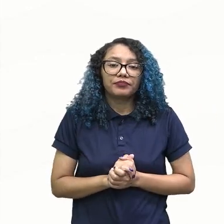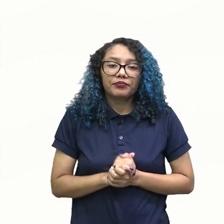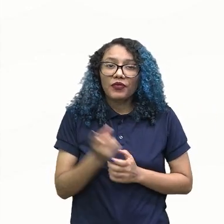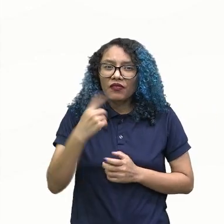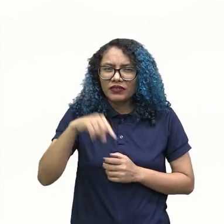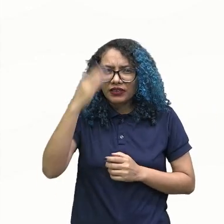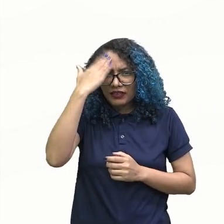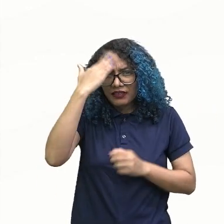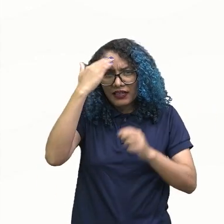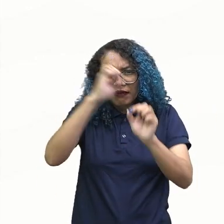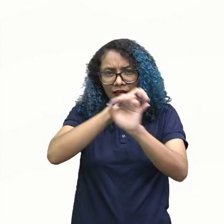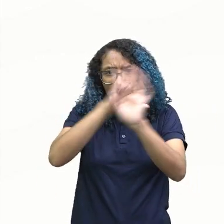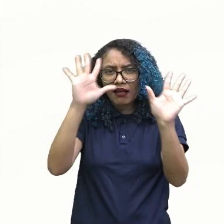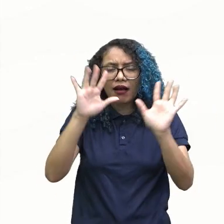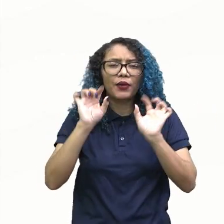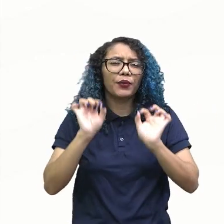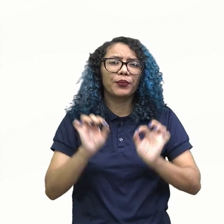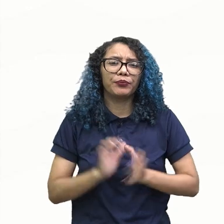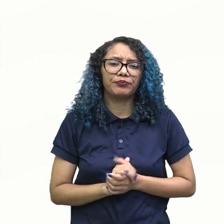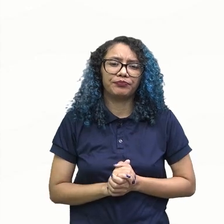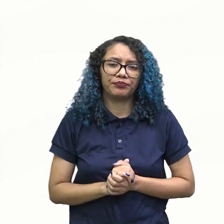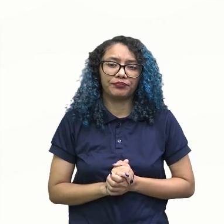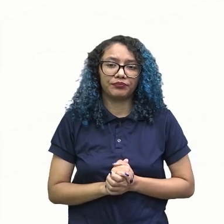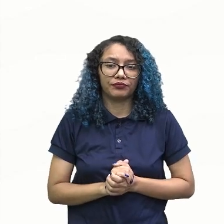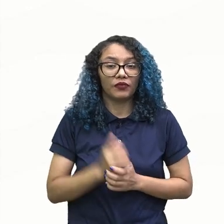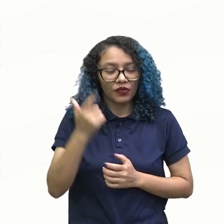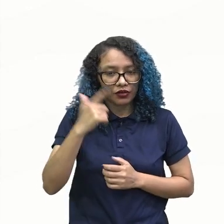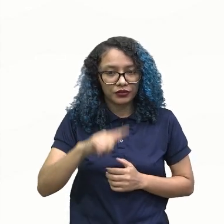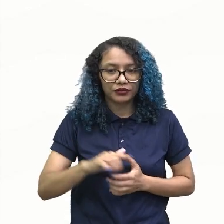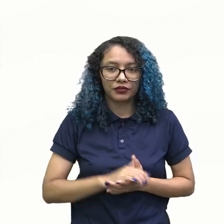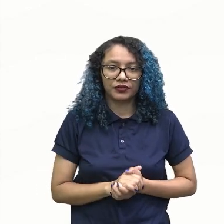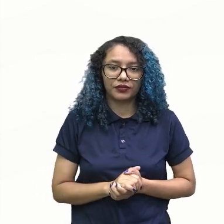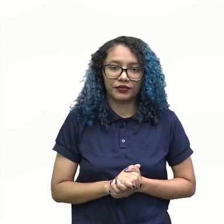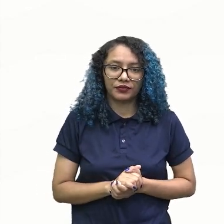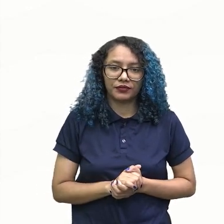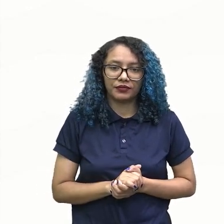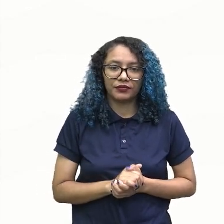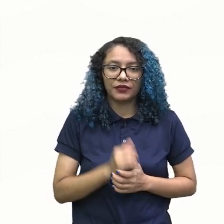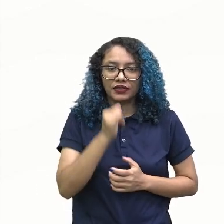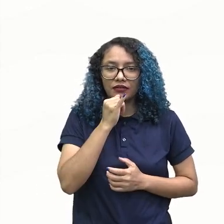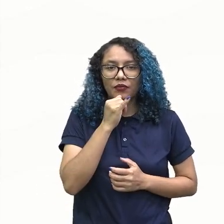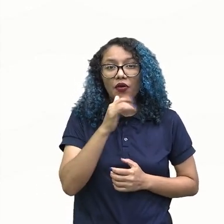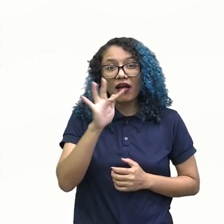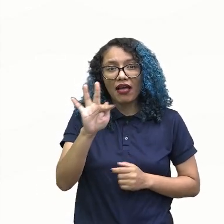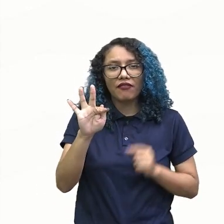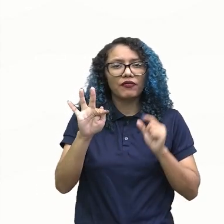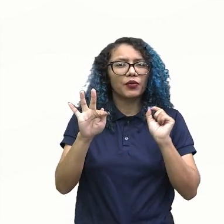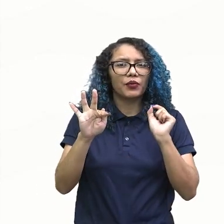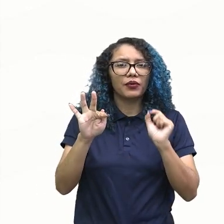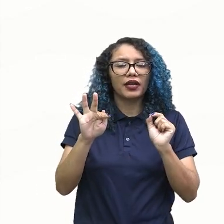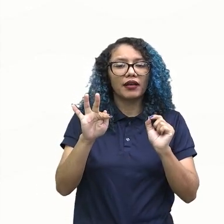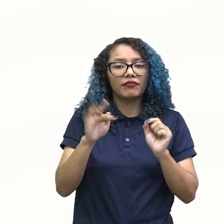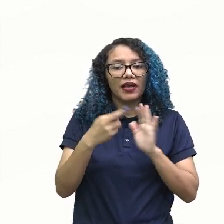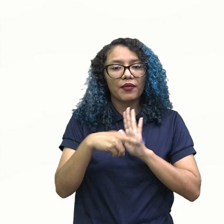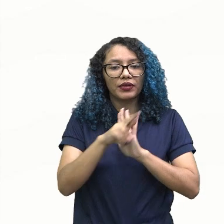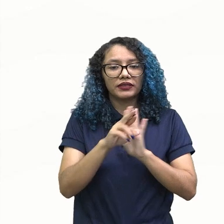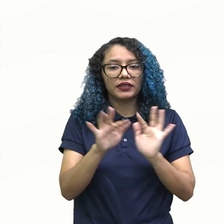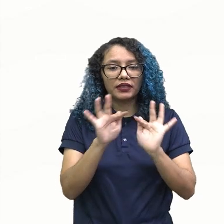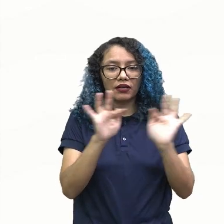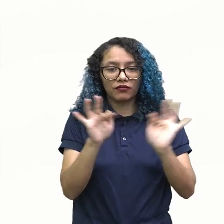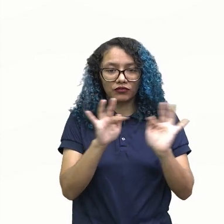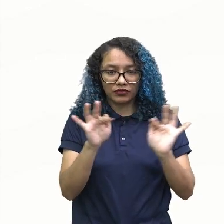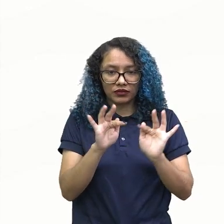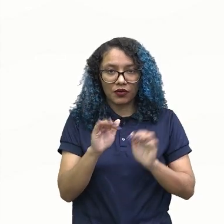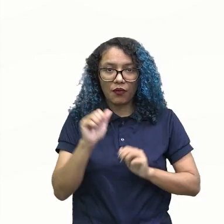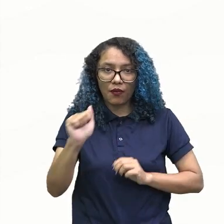você, vamos observar aqui de novo, olha. F vai ser uma função do conjunto A no conjunto